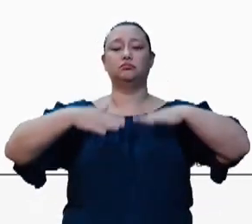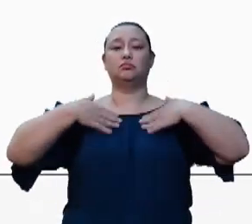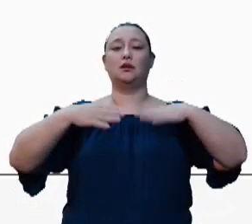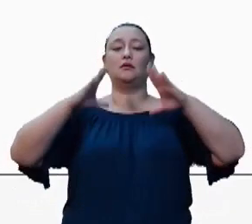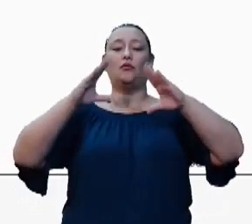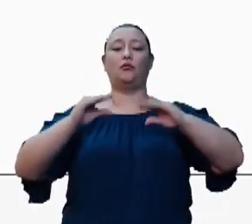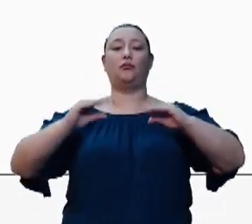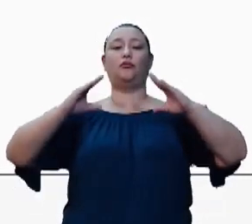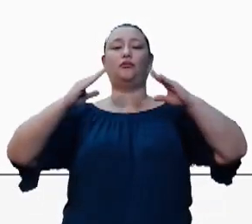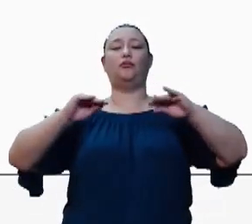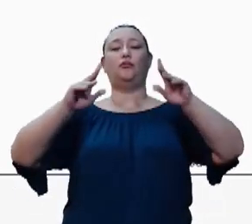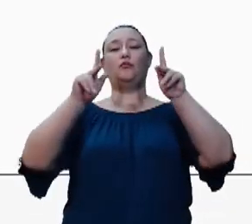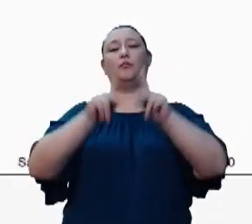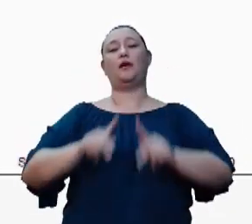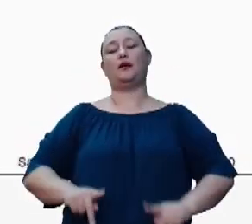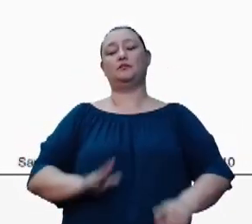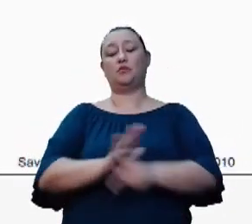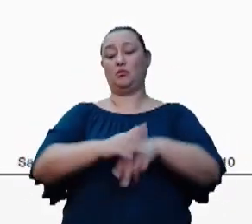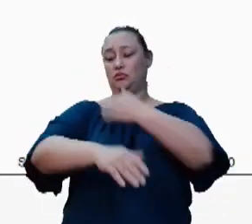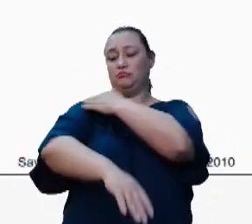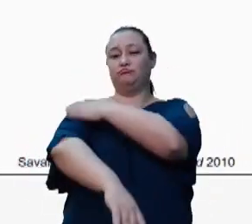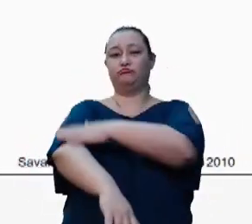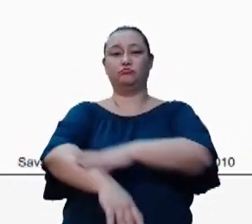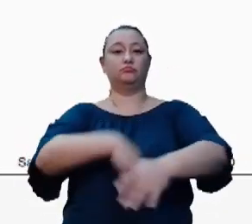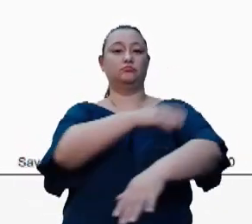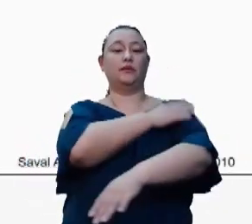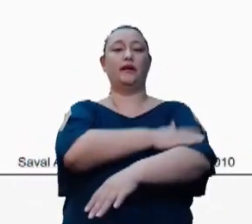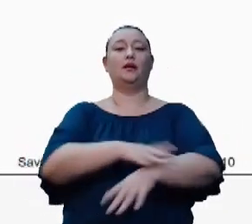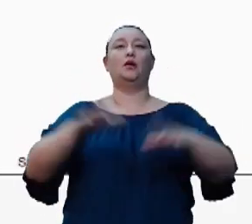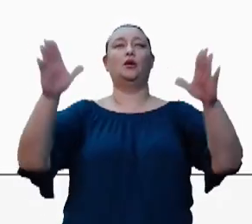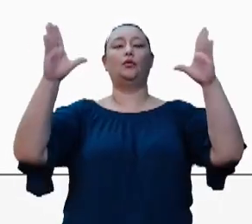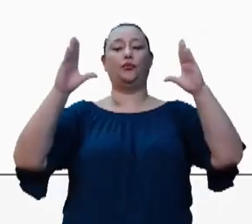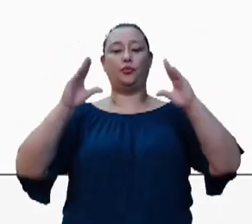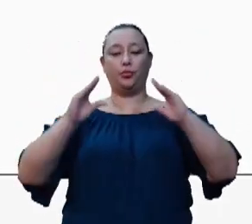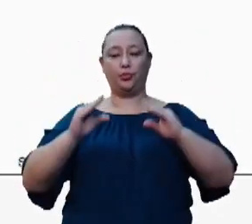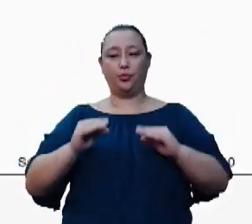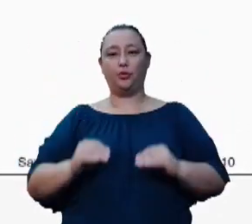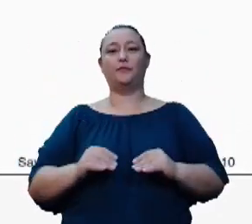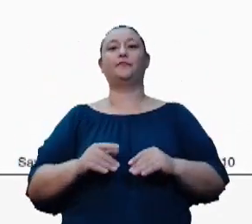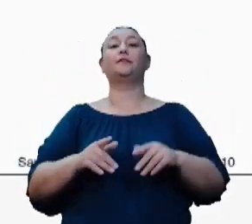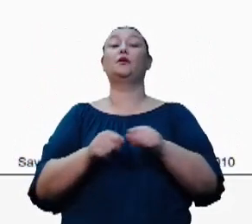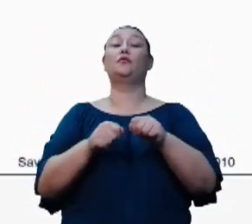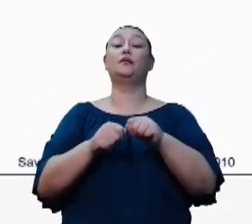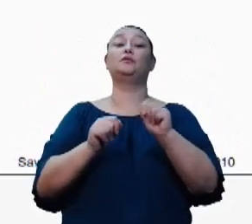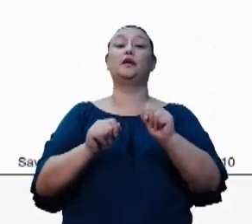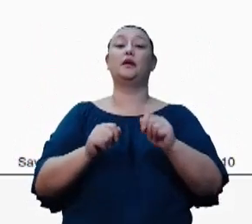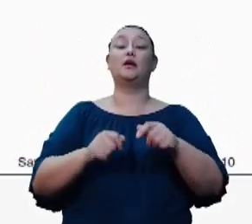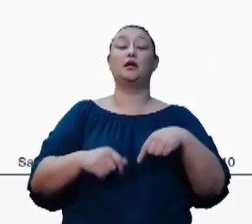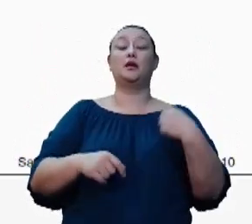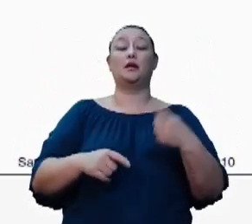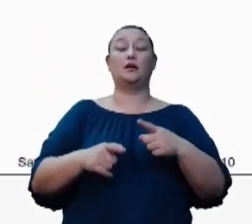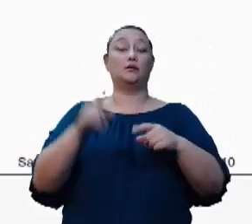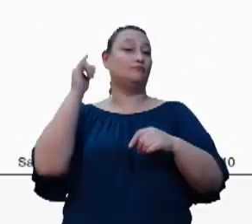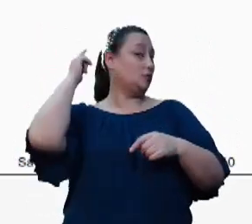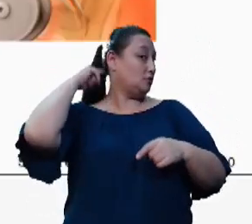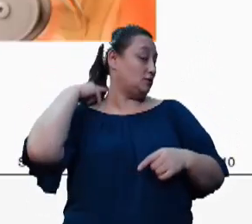esquelética. O que ele faz? Ele inibe a atividade excitatória dos reflexos espinhais.